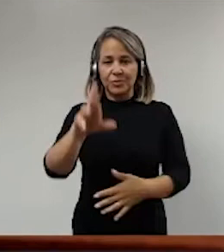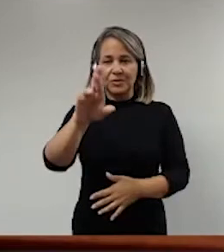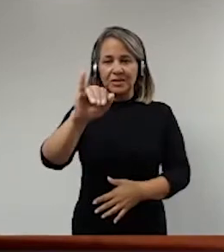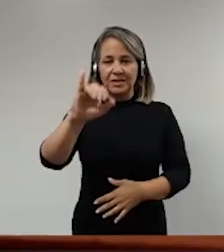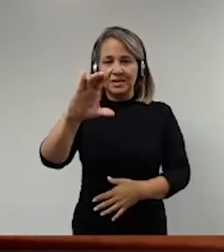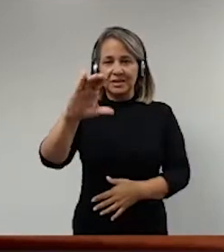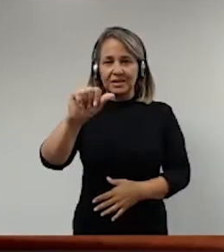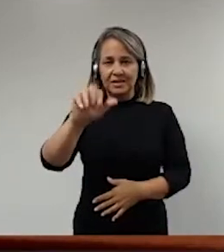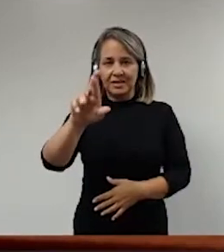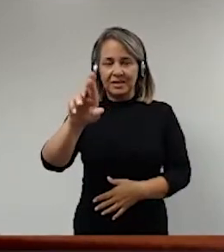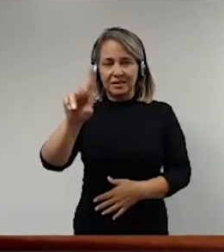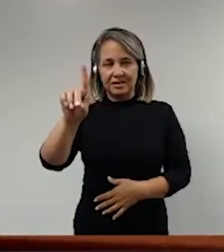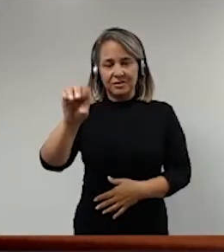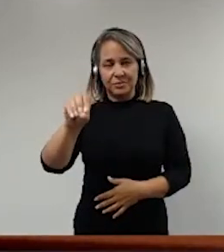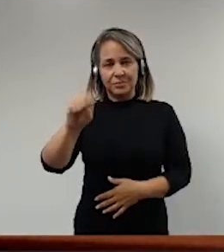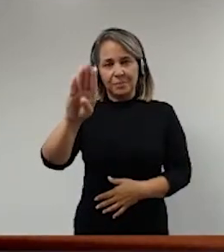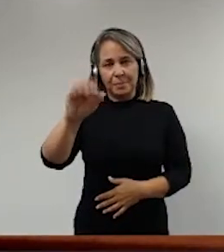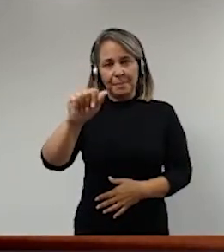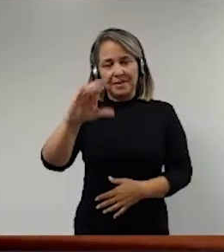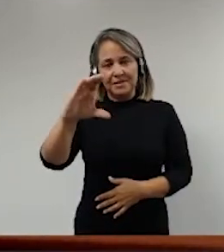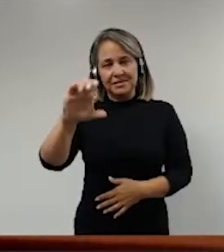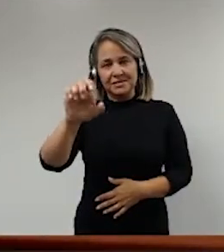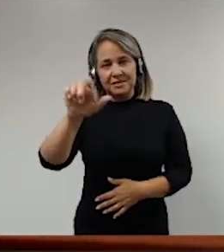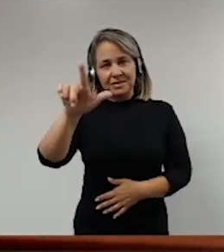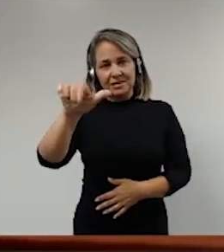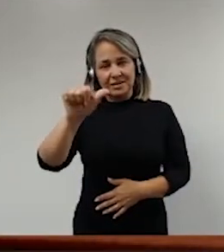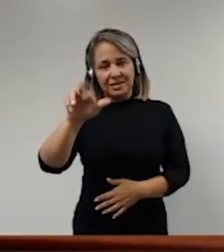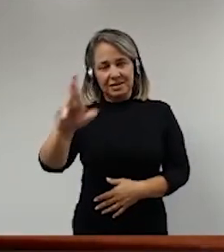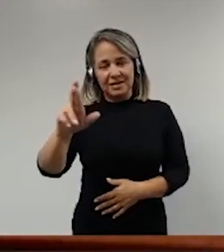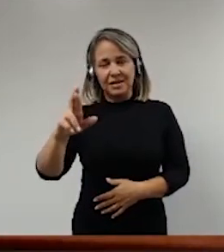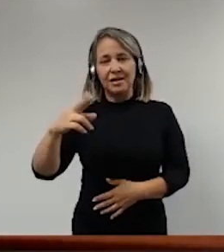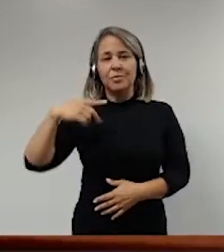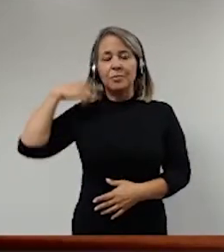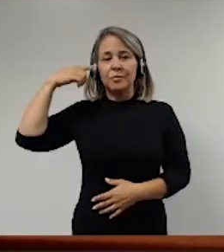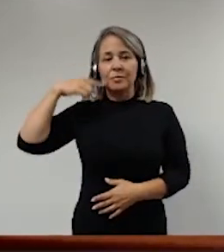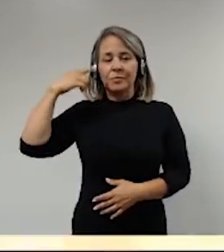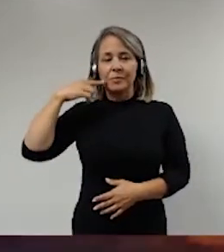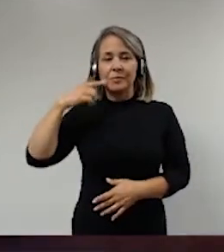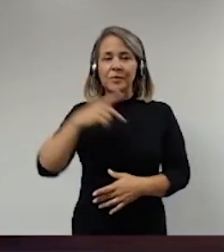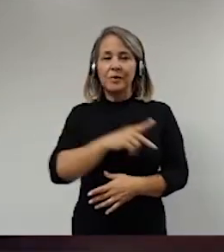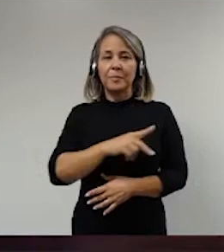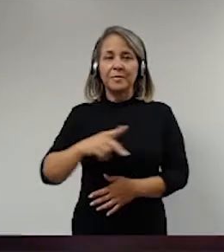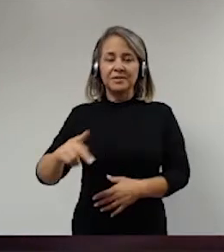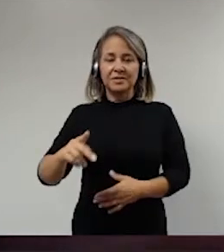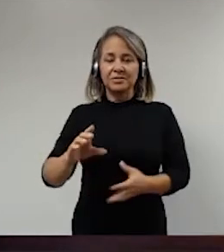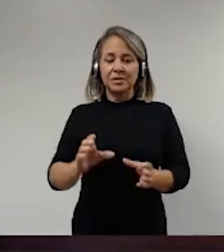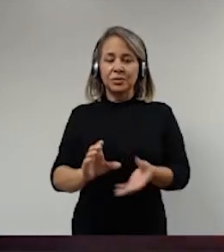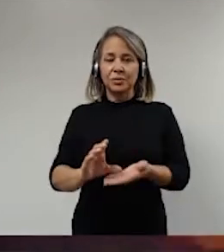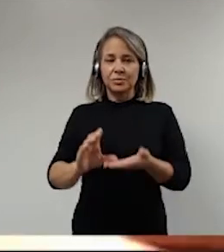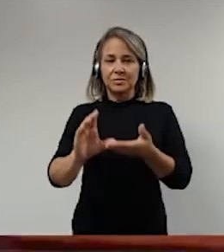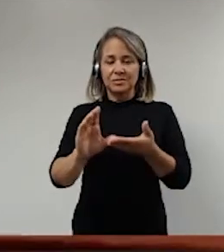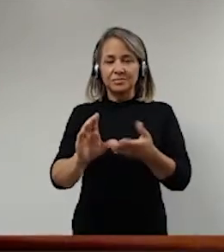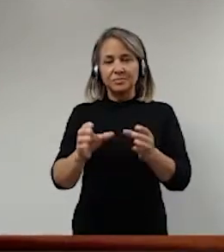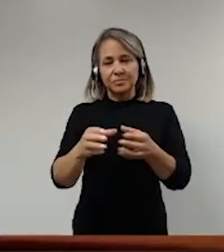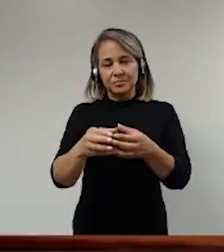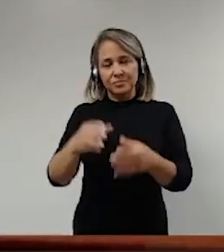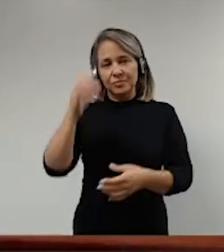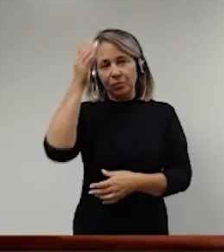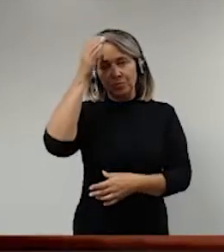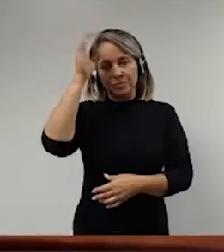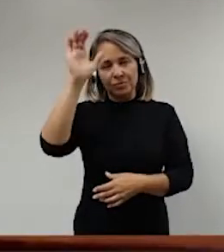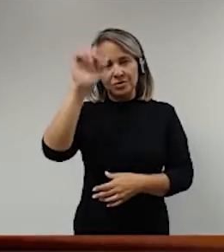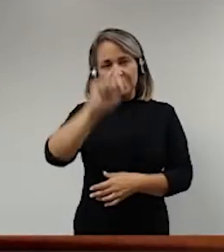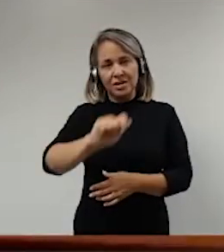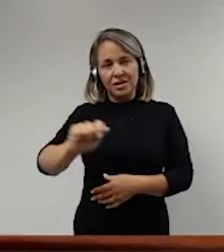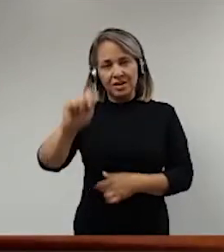Bacelar. Dr. Ricardo Bacelar Paiva é advogado, presidente da Comissão de Cultura e Arte da OAB Nacional, é membro do